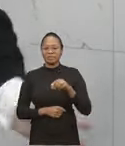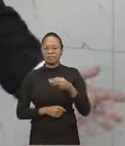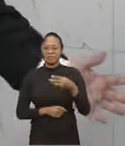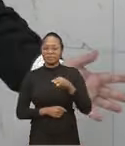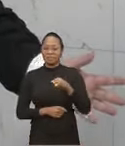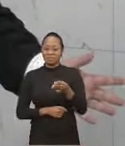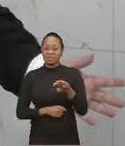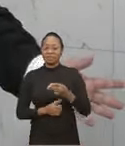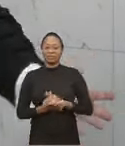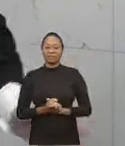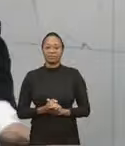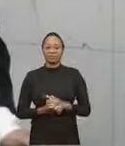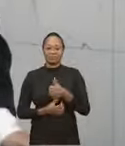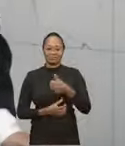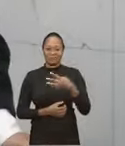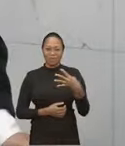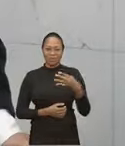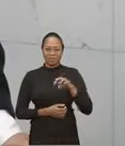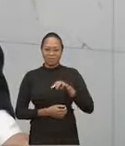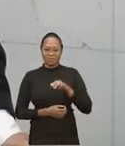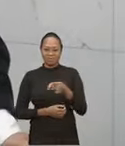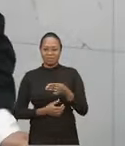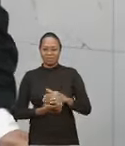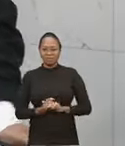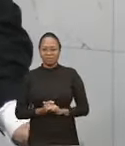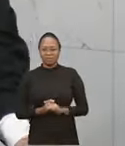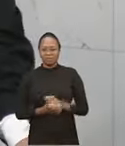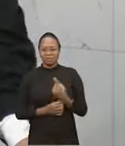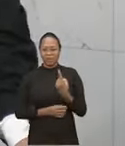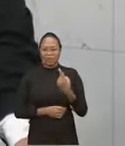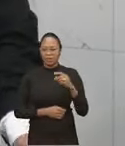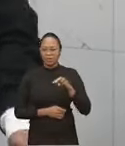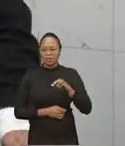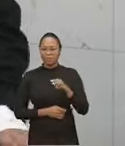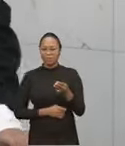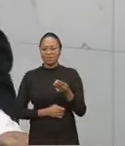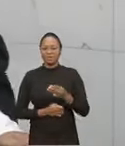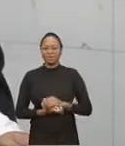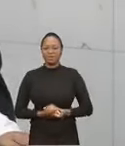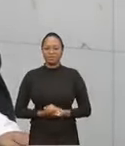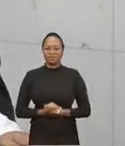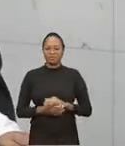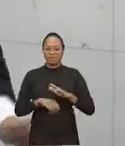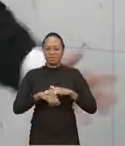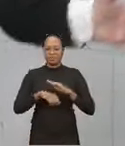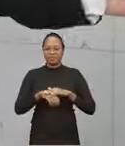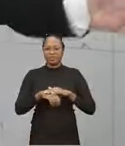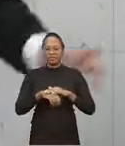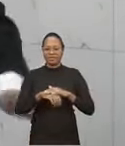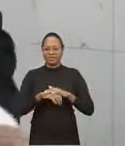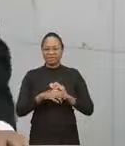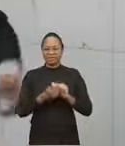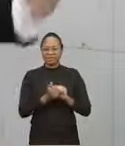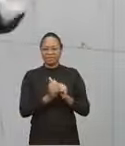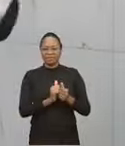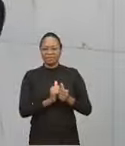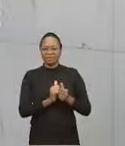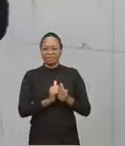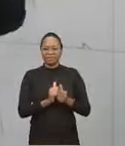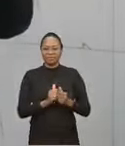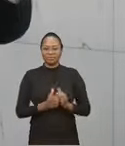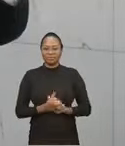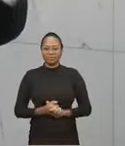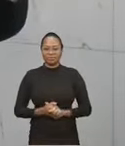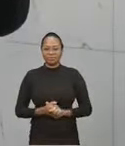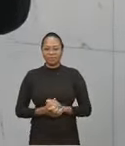tem que dividir. Vai ficar R$1 milhão por mês para fazer esporte em Camaçari. É piada.